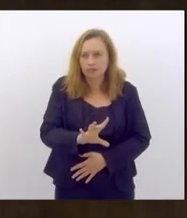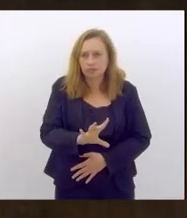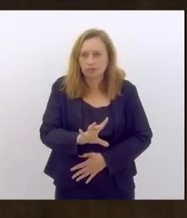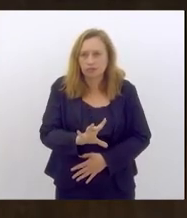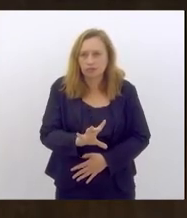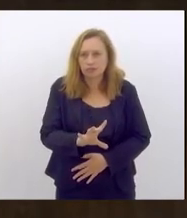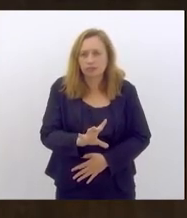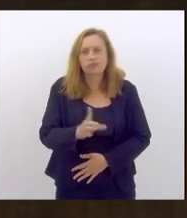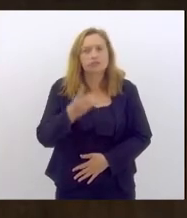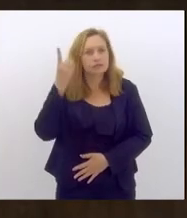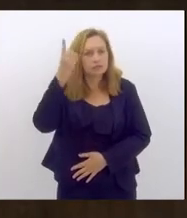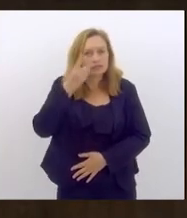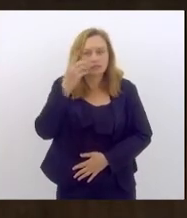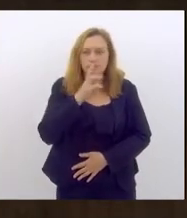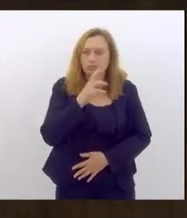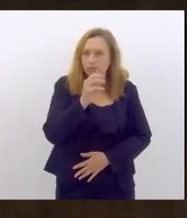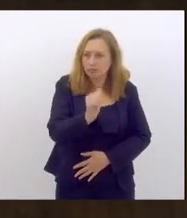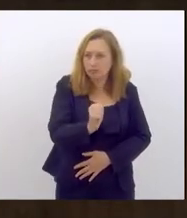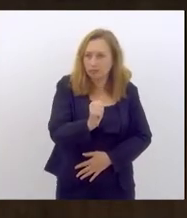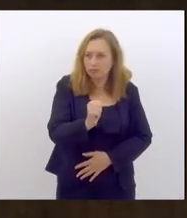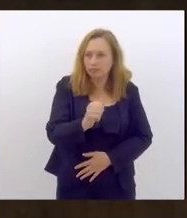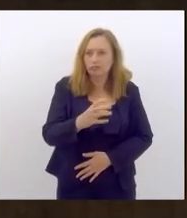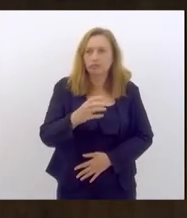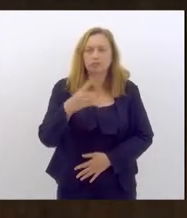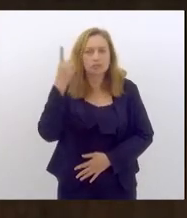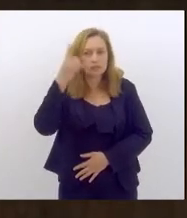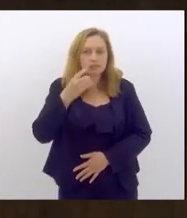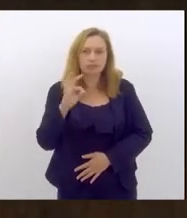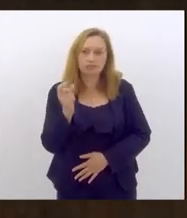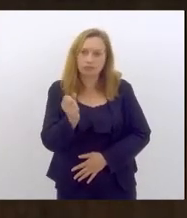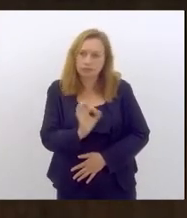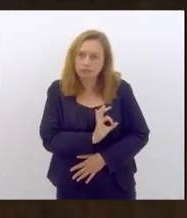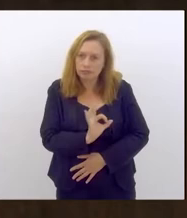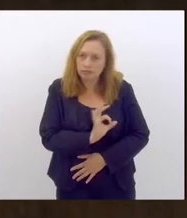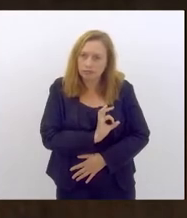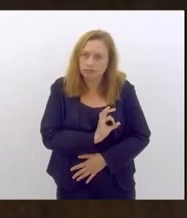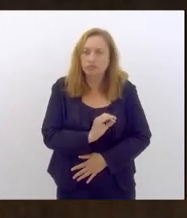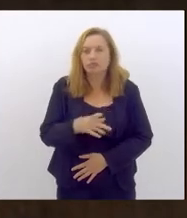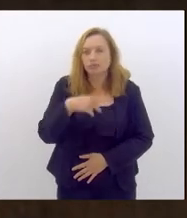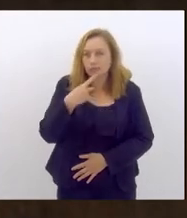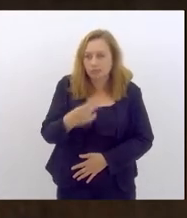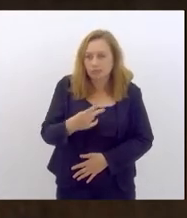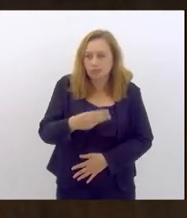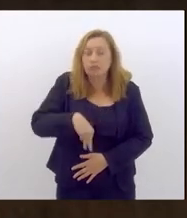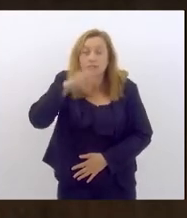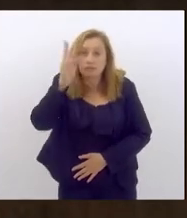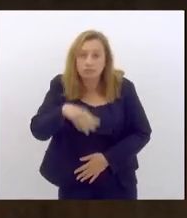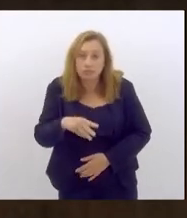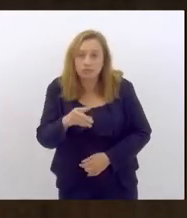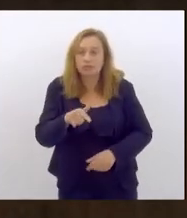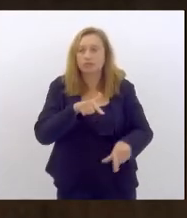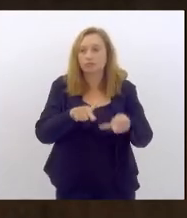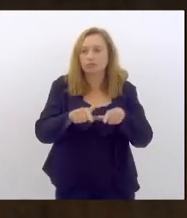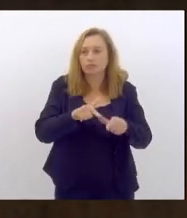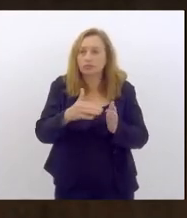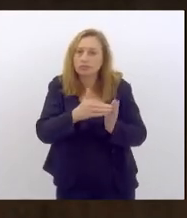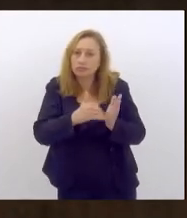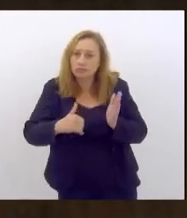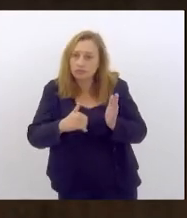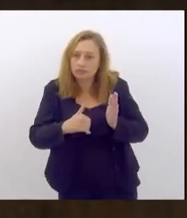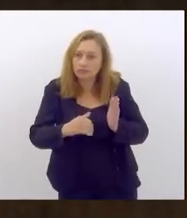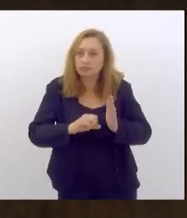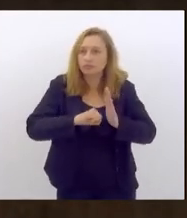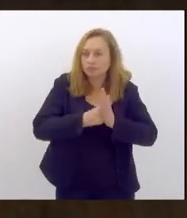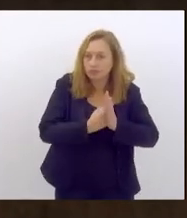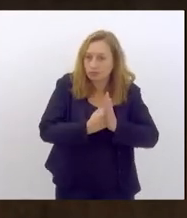o deputado Rodrigo Amorim e a deputada Marta Rocha. É bom que se diga que quem trabalhou pela derrubada do veto